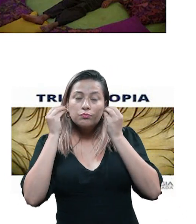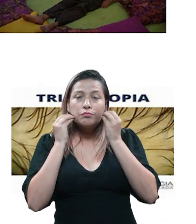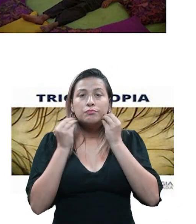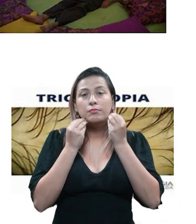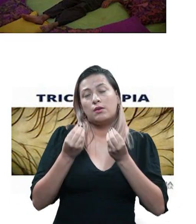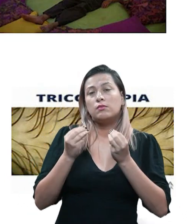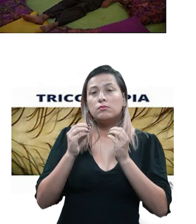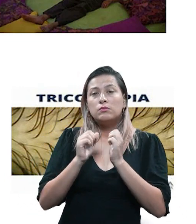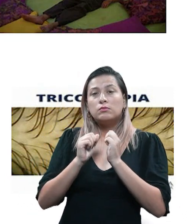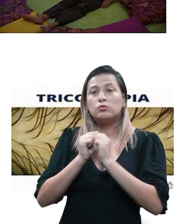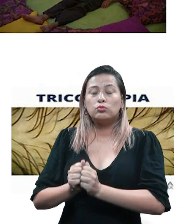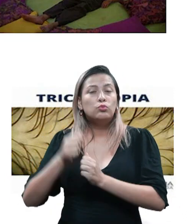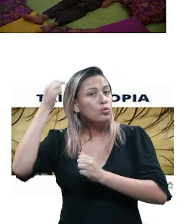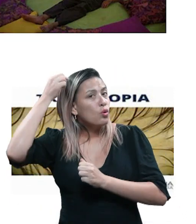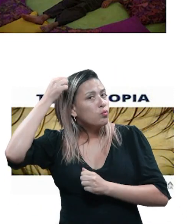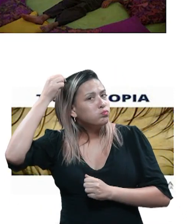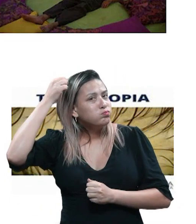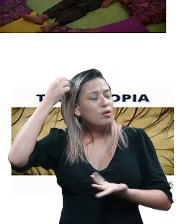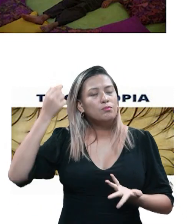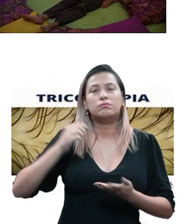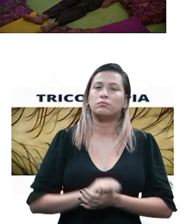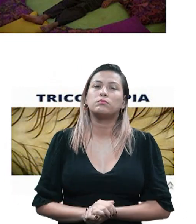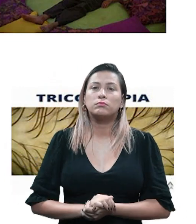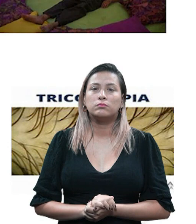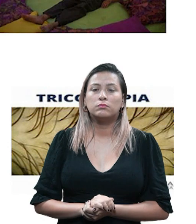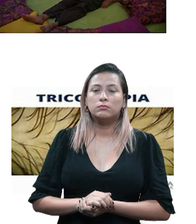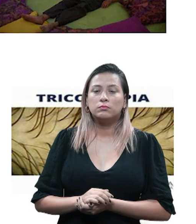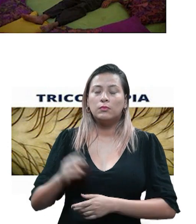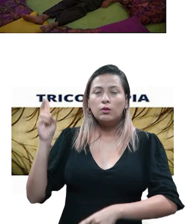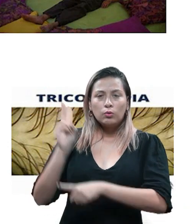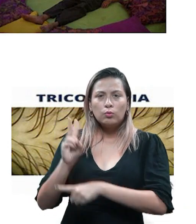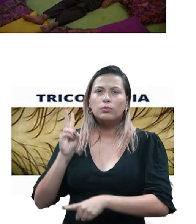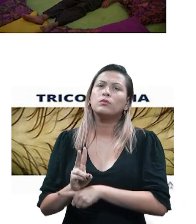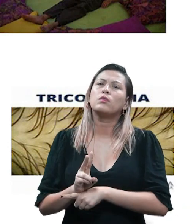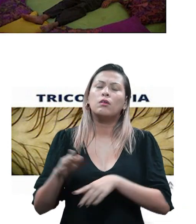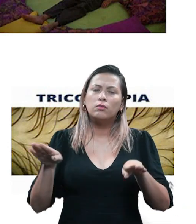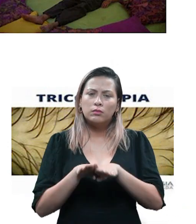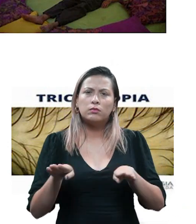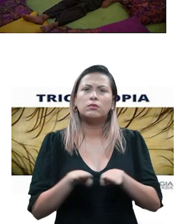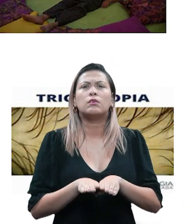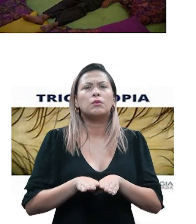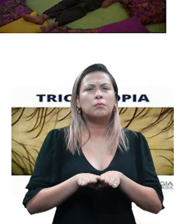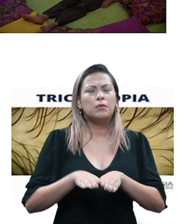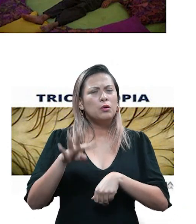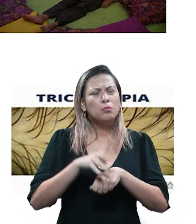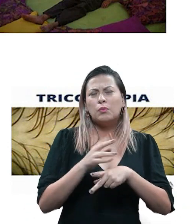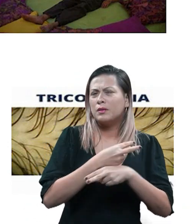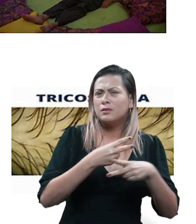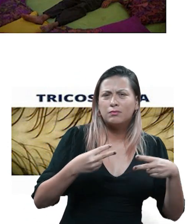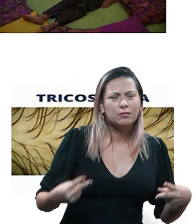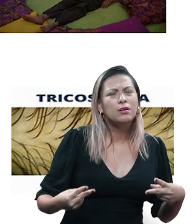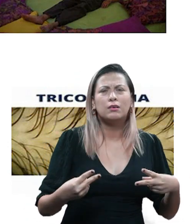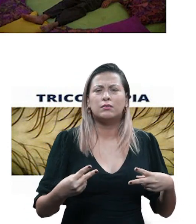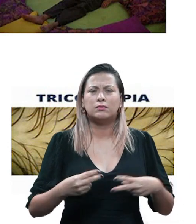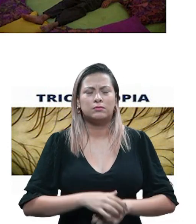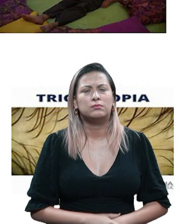como do couro cabeludo, tratando ou prevenindo os transtornos como alopécia difusa, alopécia areata,